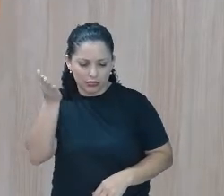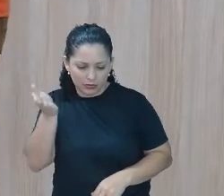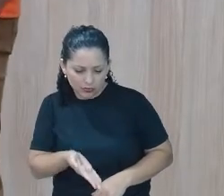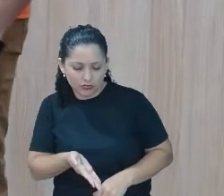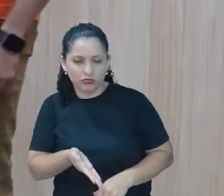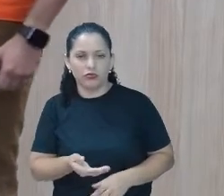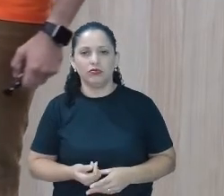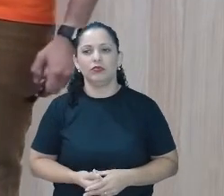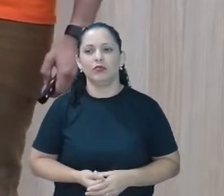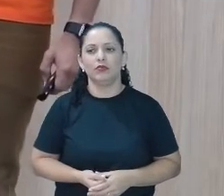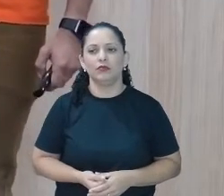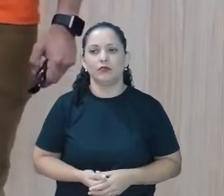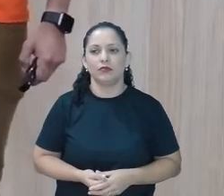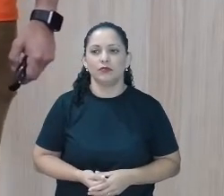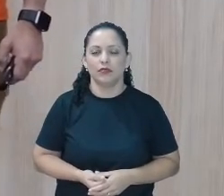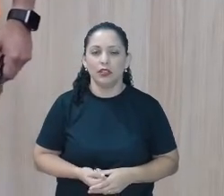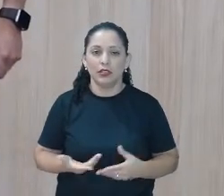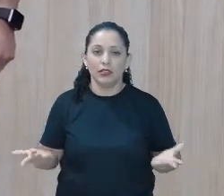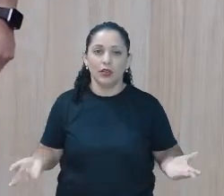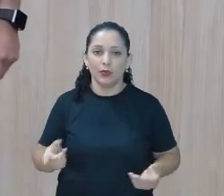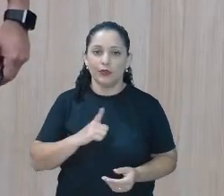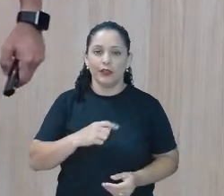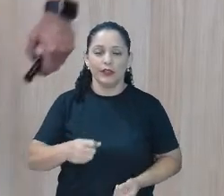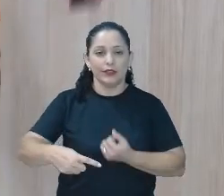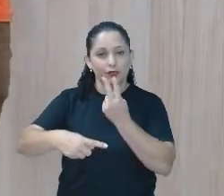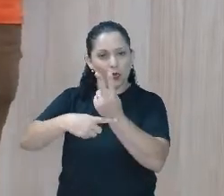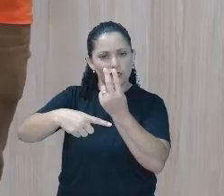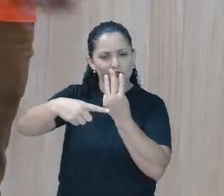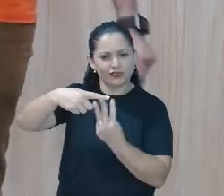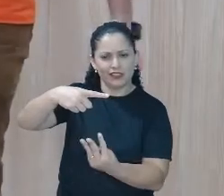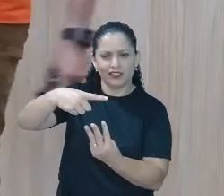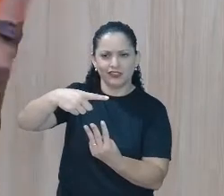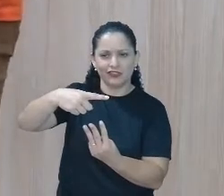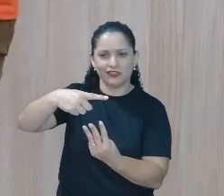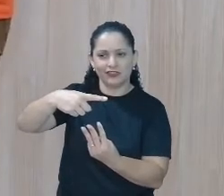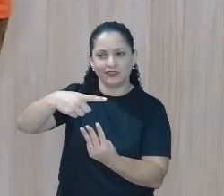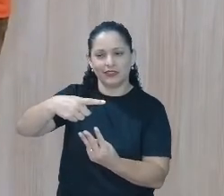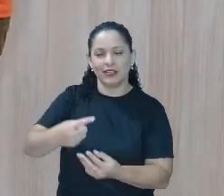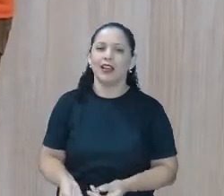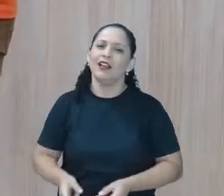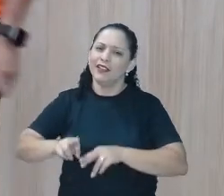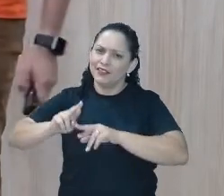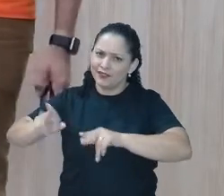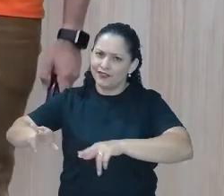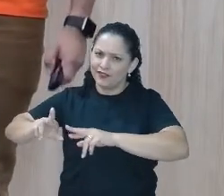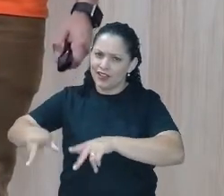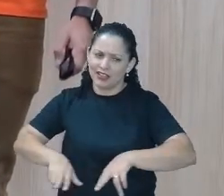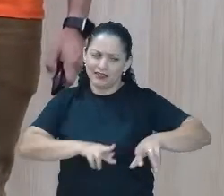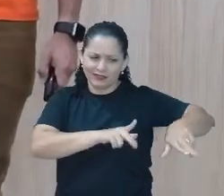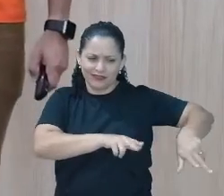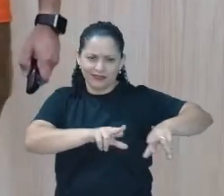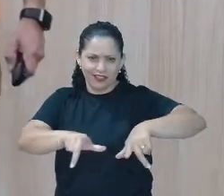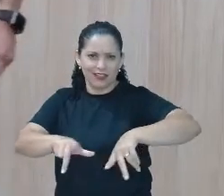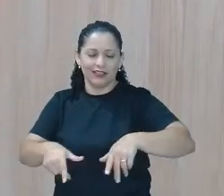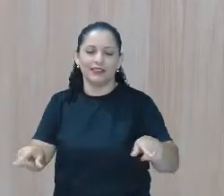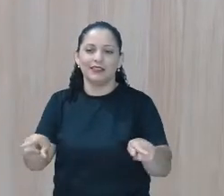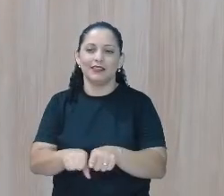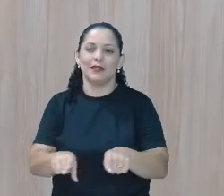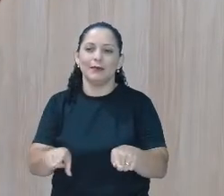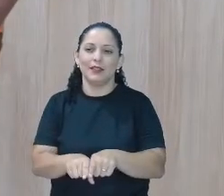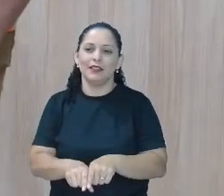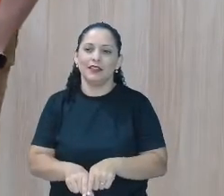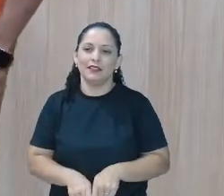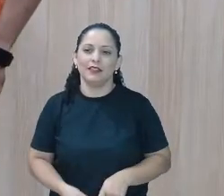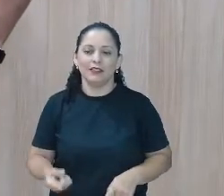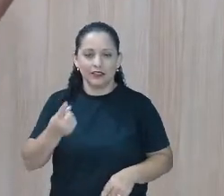0. Vai dar igual a 2 está para 3. Aí também deu outra fração errada, certo?